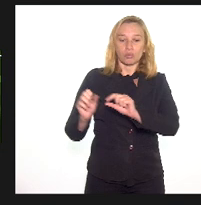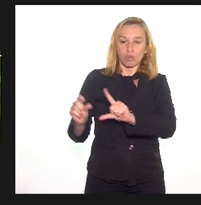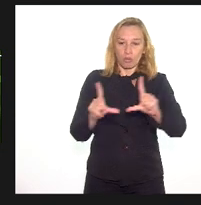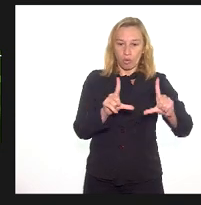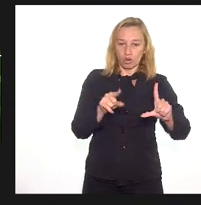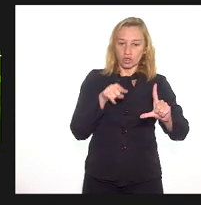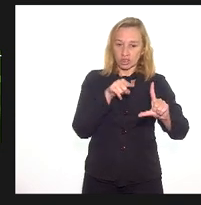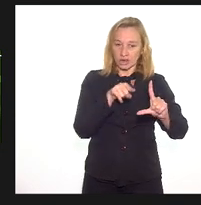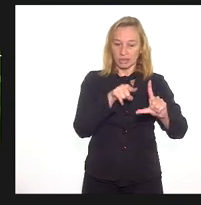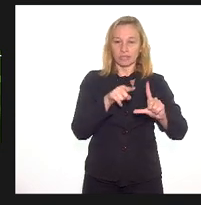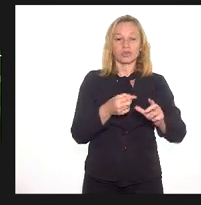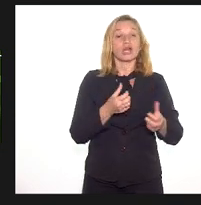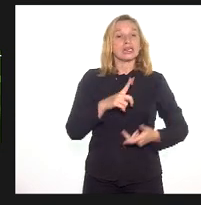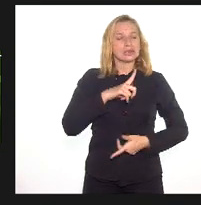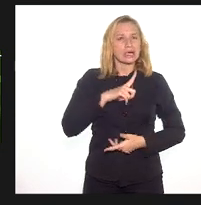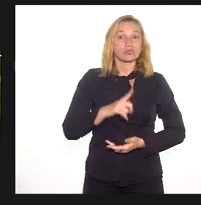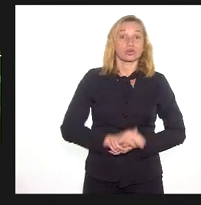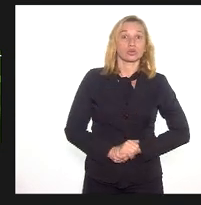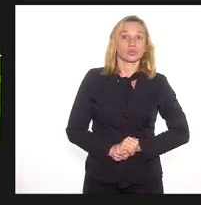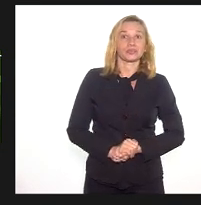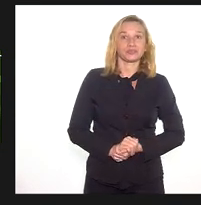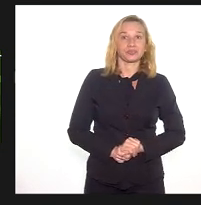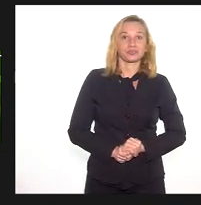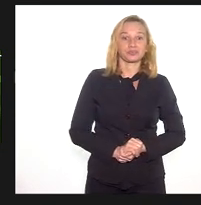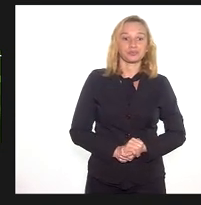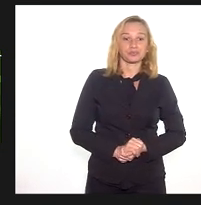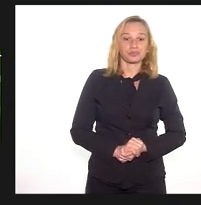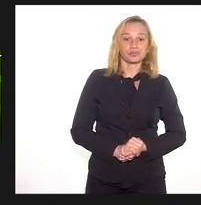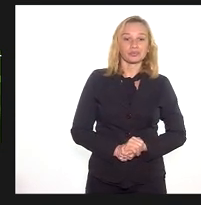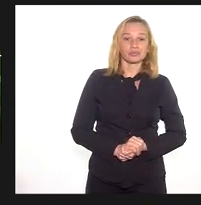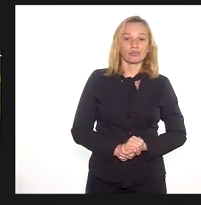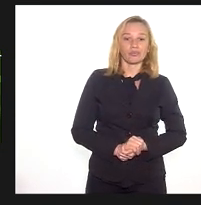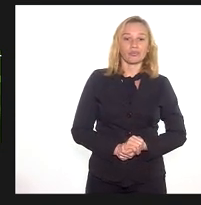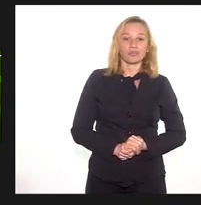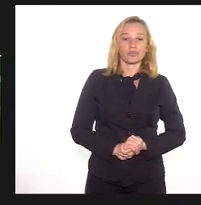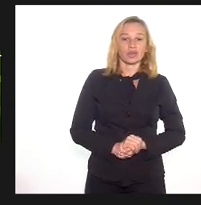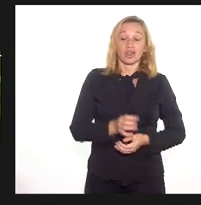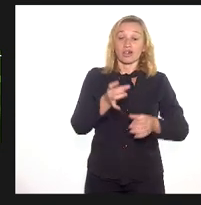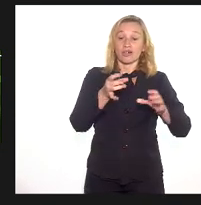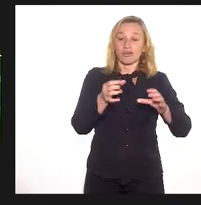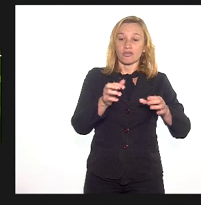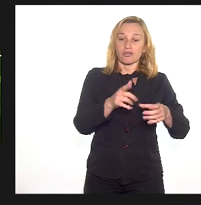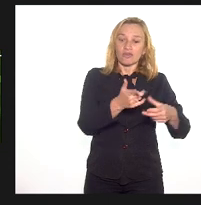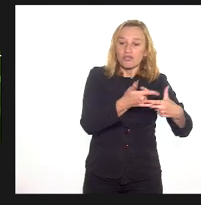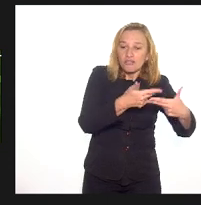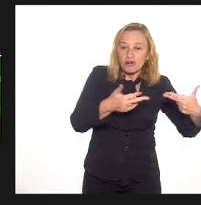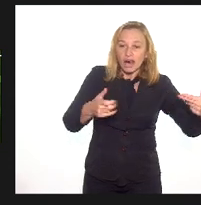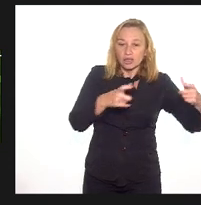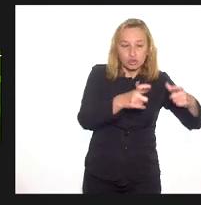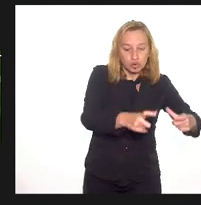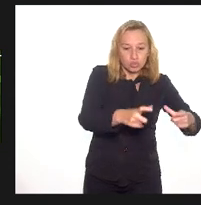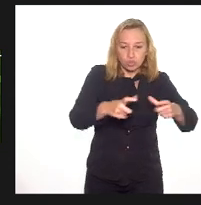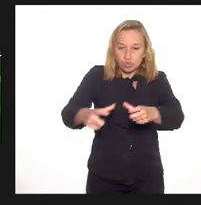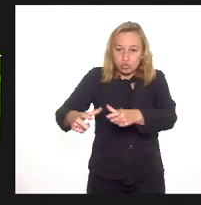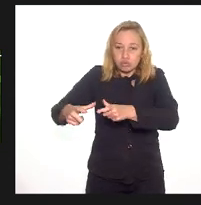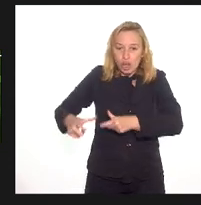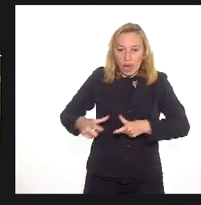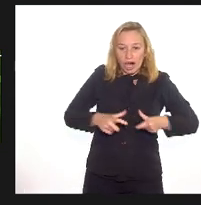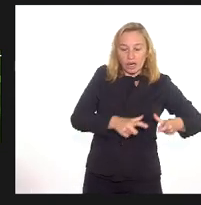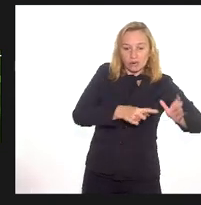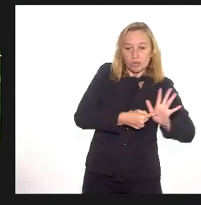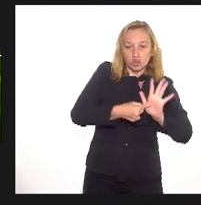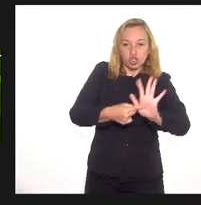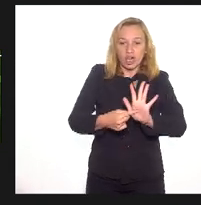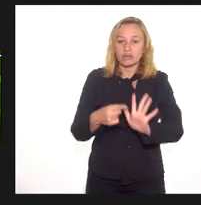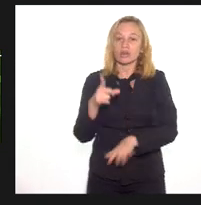mostra, nós temos uma série de campos aqui identificados em